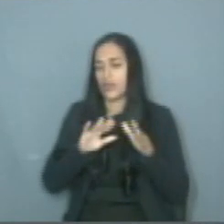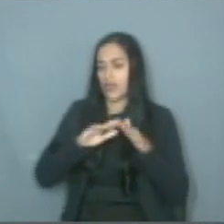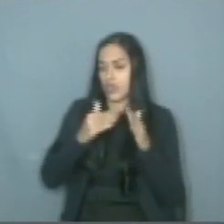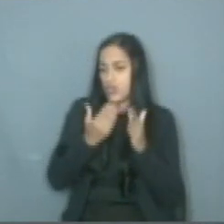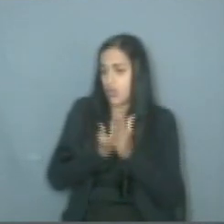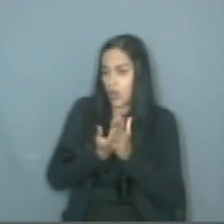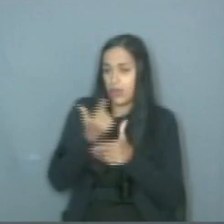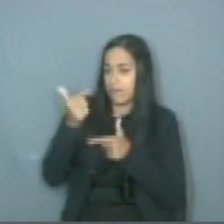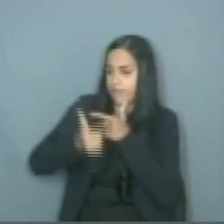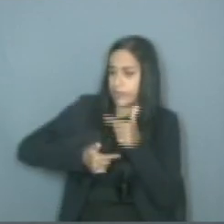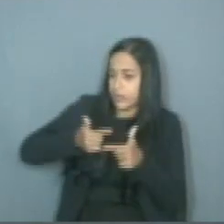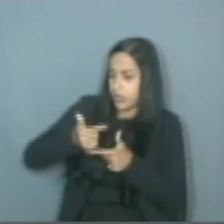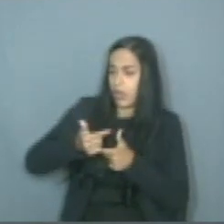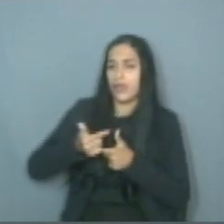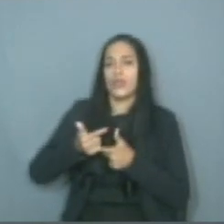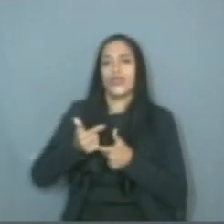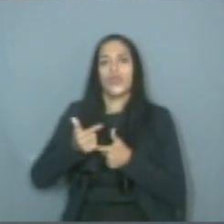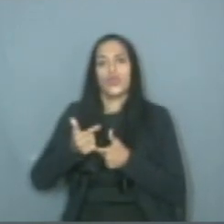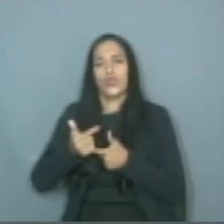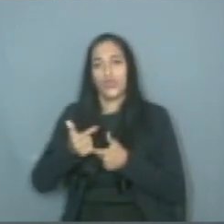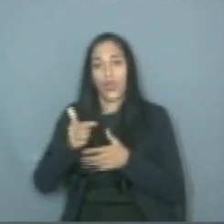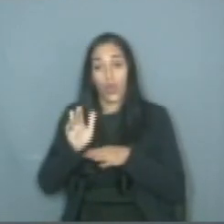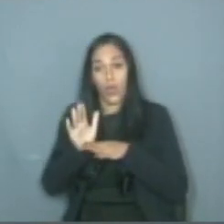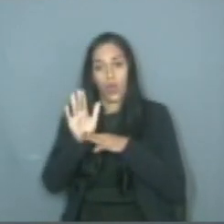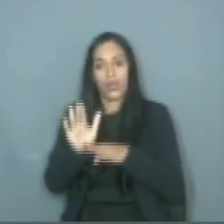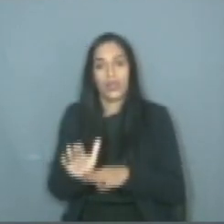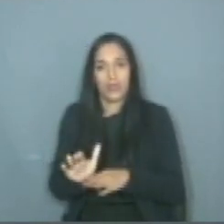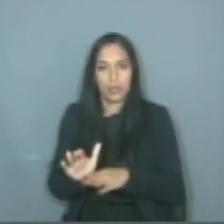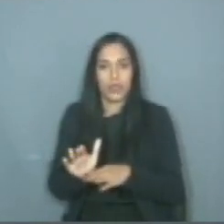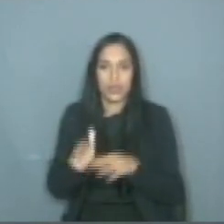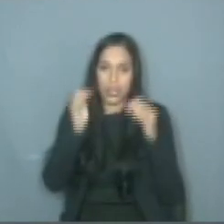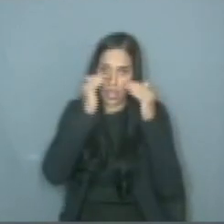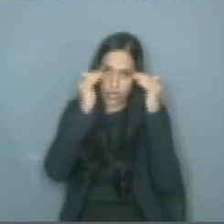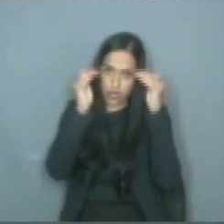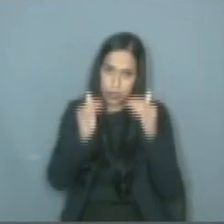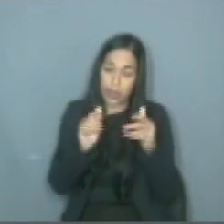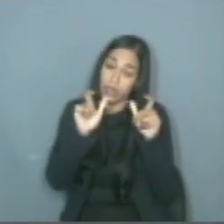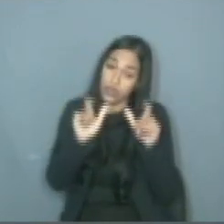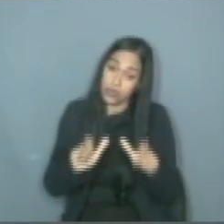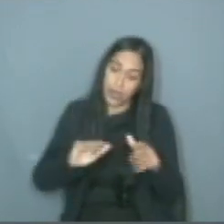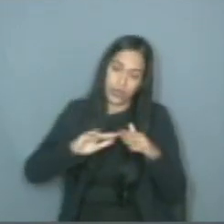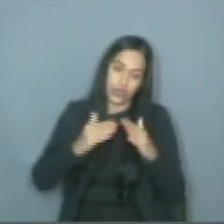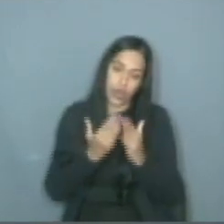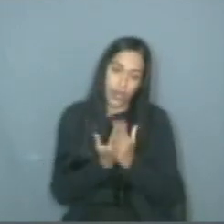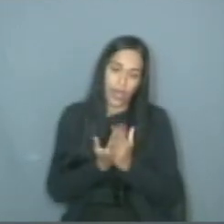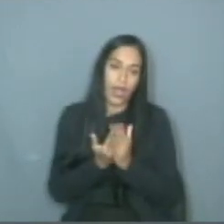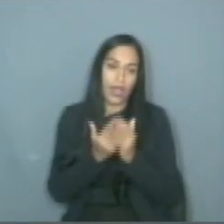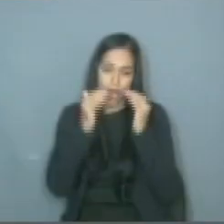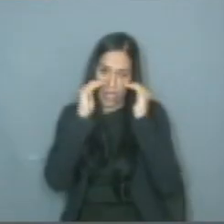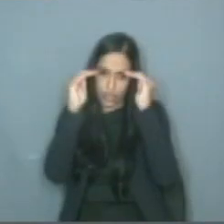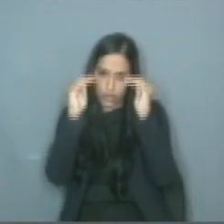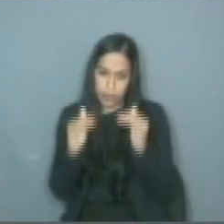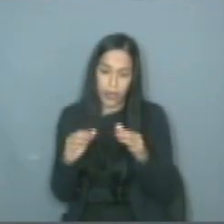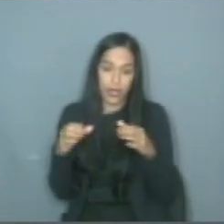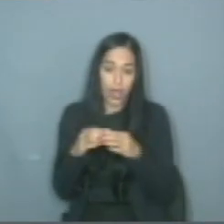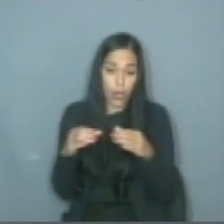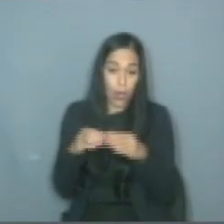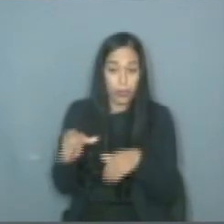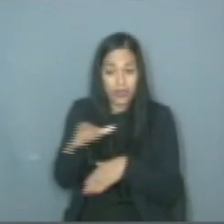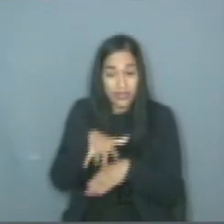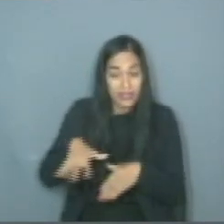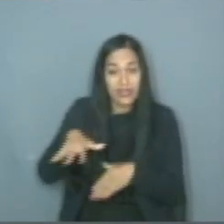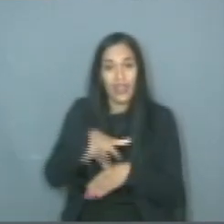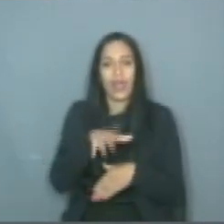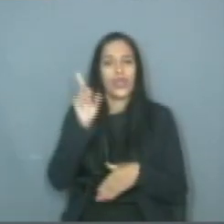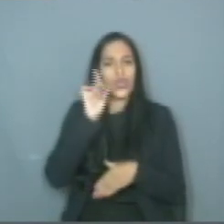atuando no sentido de contribuir, respeitando o espaço escolar, respeitando aquela comunidade, a dinâmica,